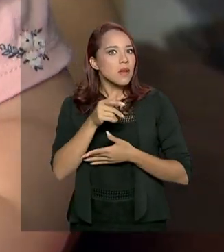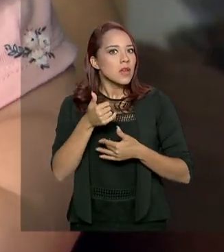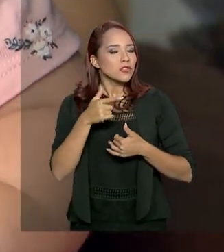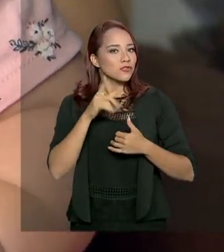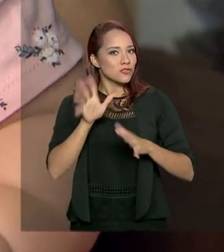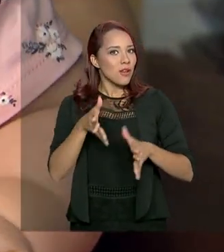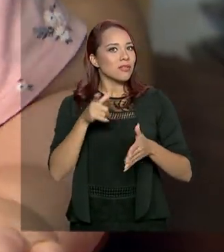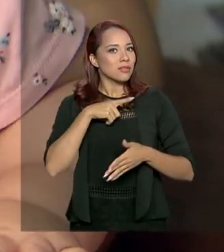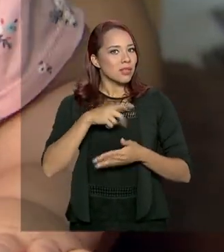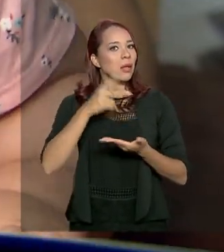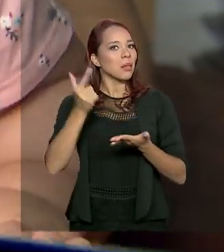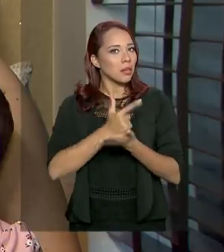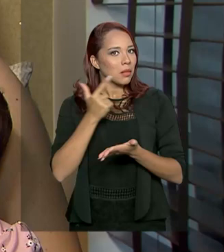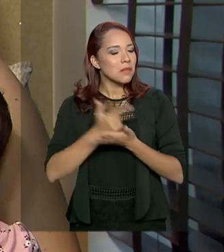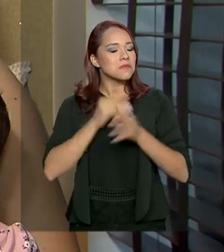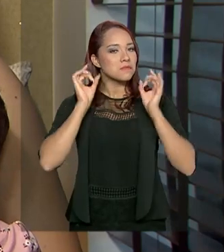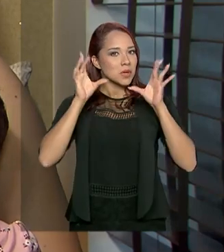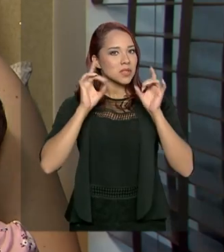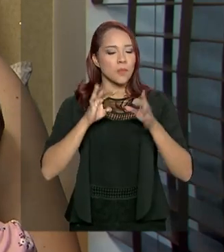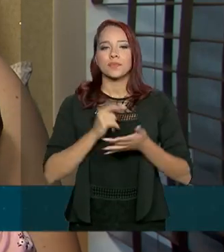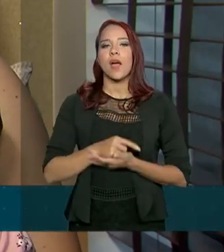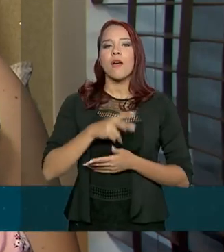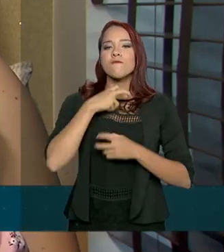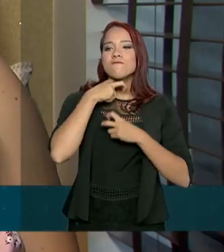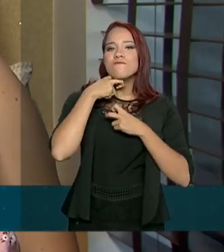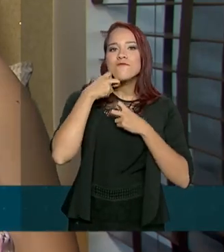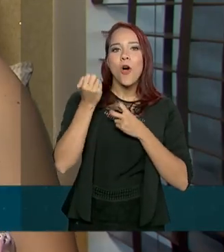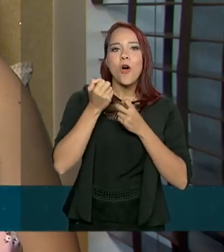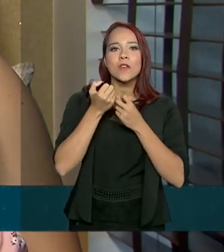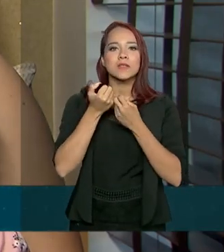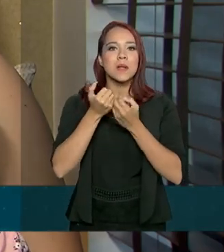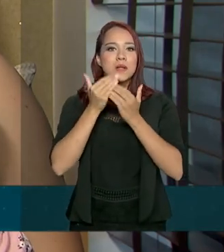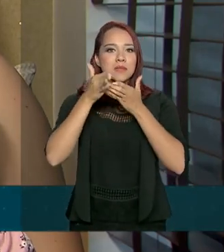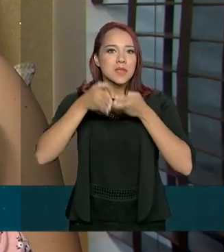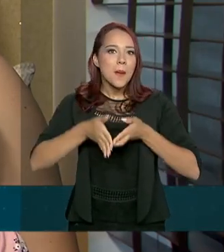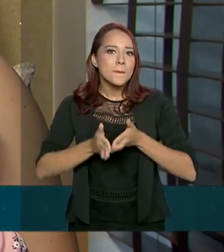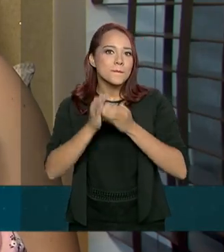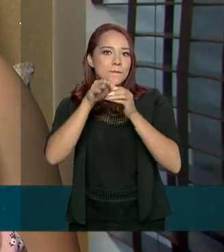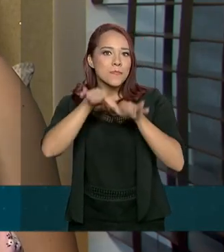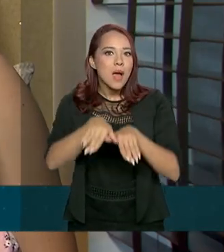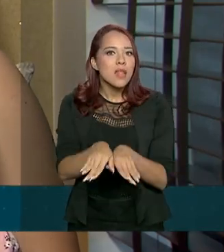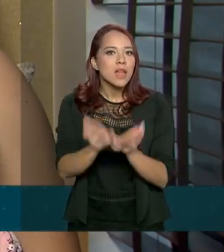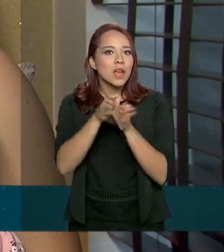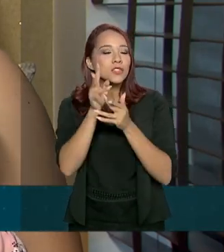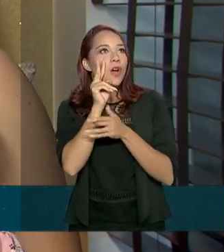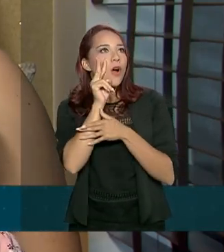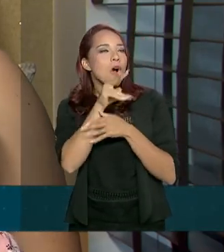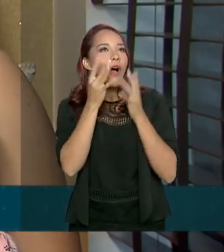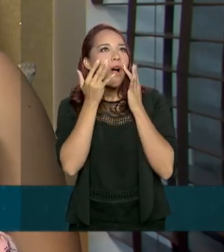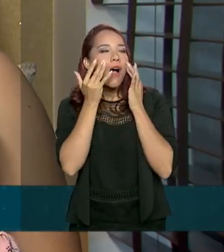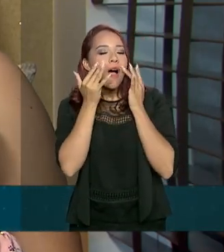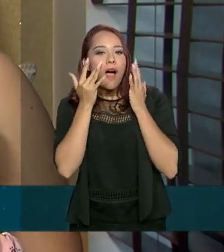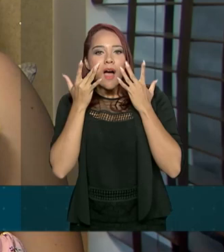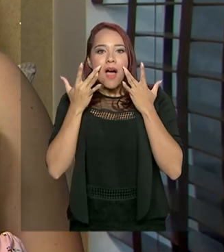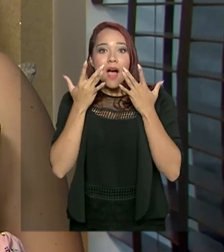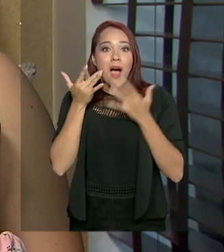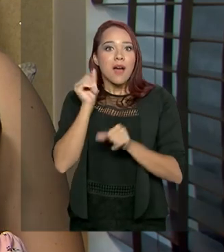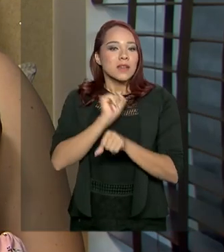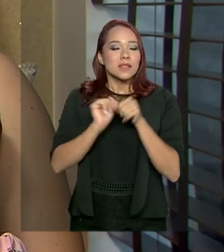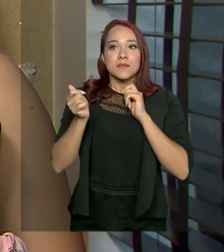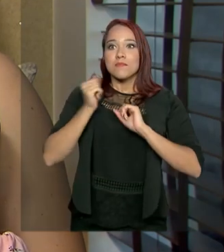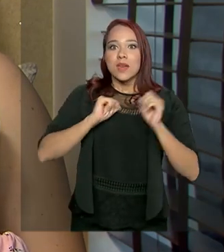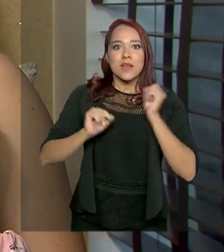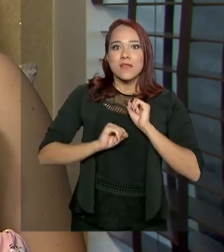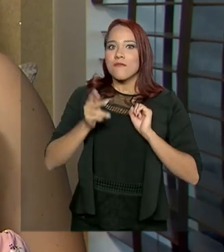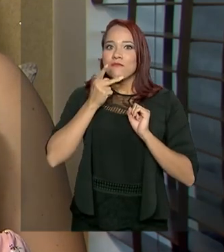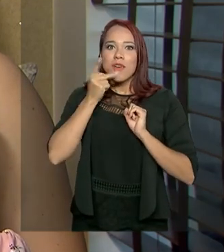tem o seu livro preferido? Eu faço a voz da baleia, então é uma coisa diferente. Então ela já olha e fica esperando eu ficar